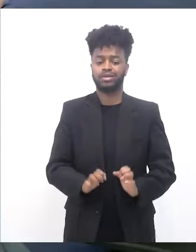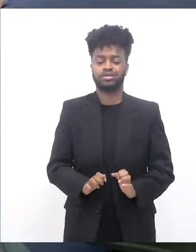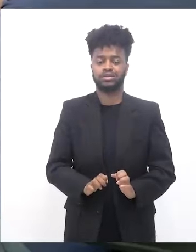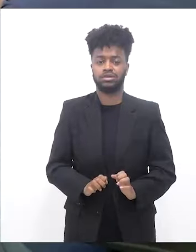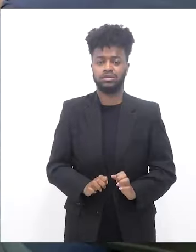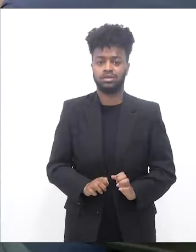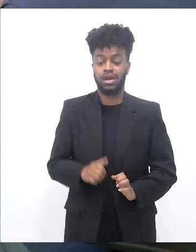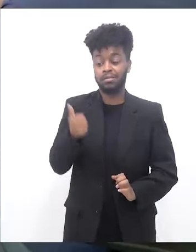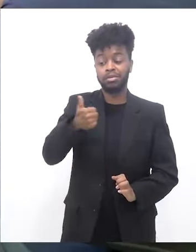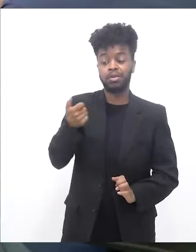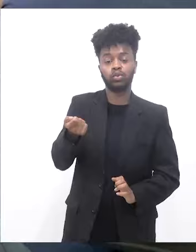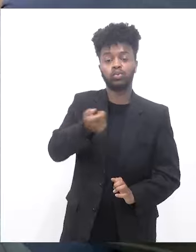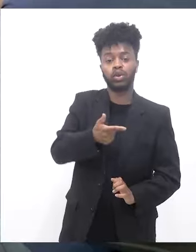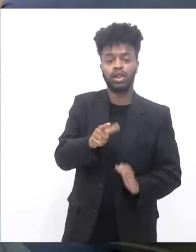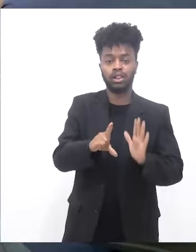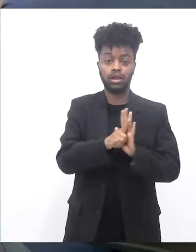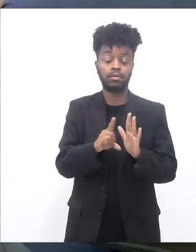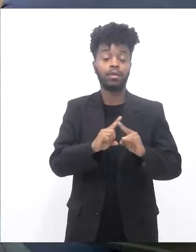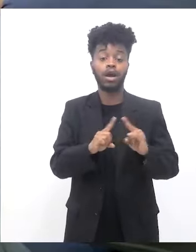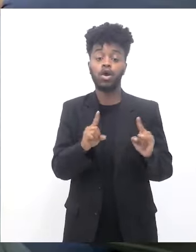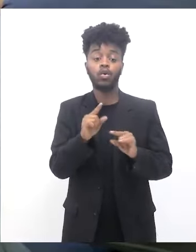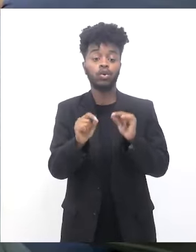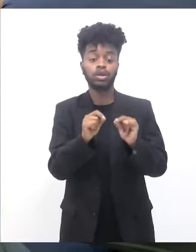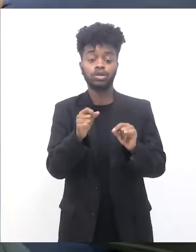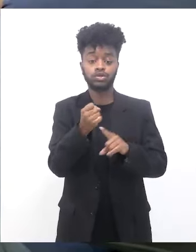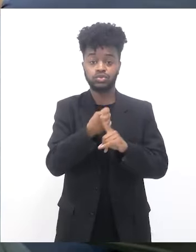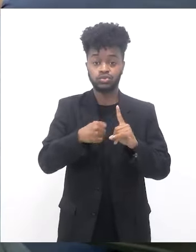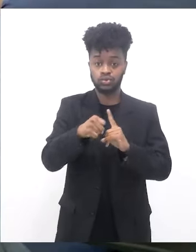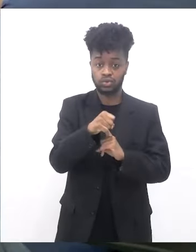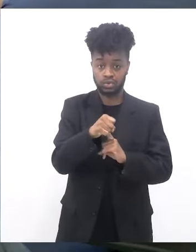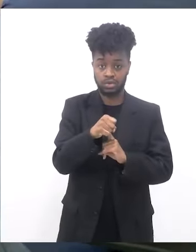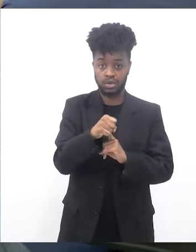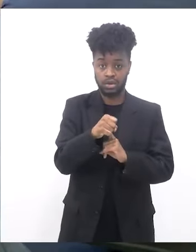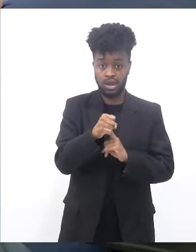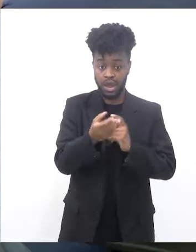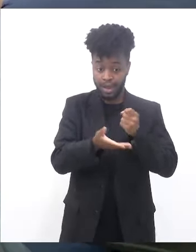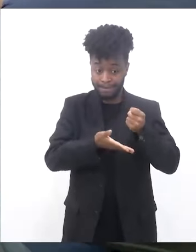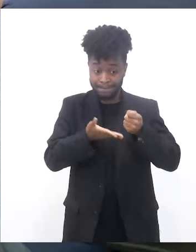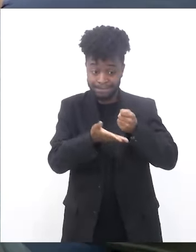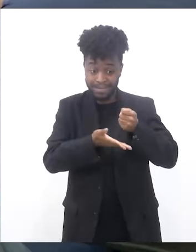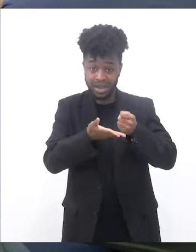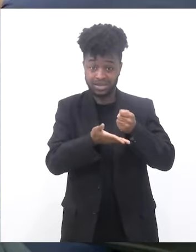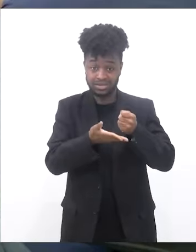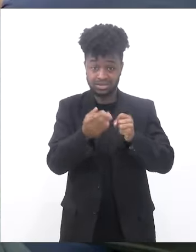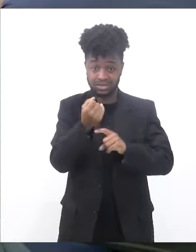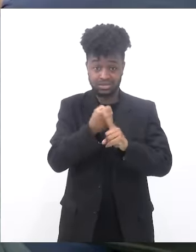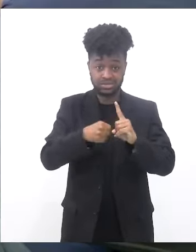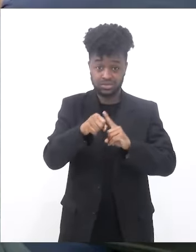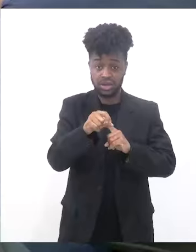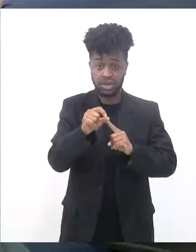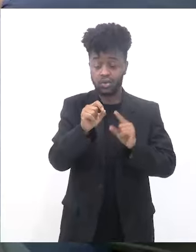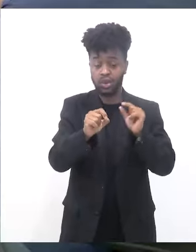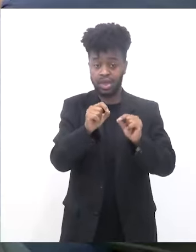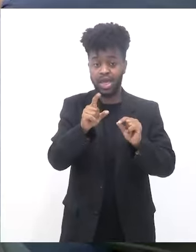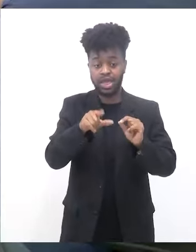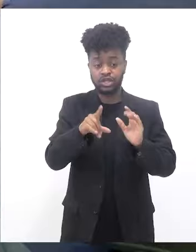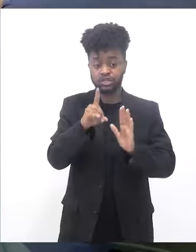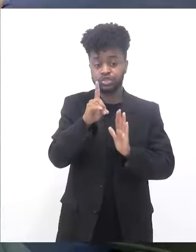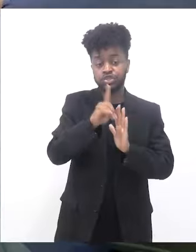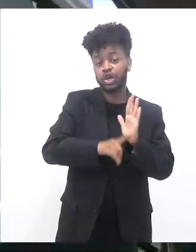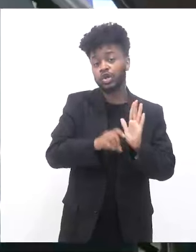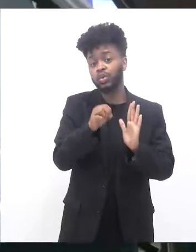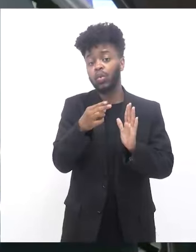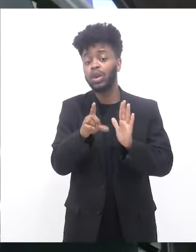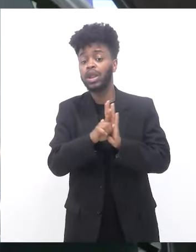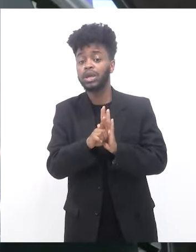que vem antes da lei. E é em qualquer sociedade cuja fonte primária de direito é a lei ou não.